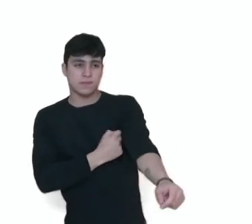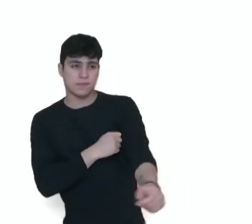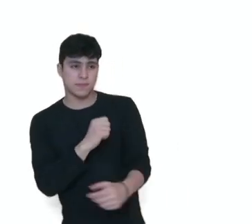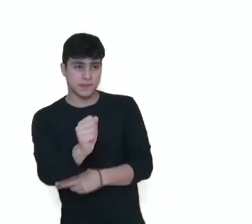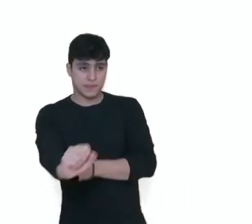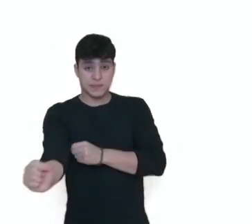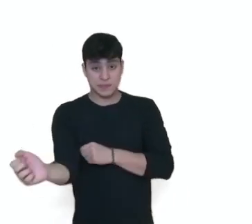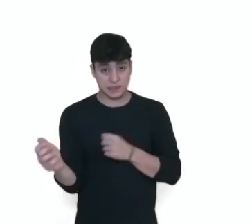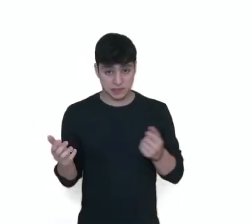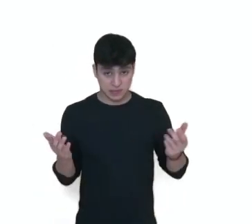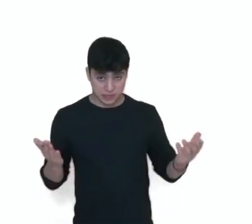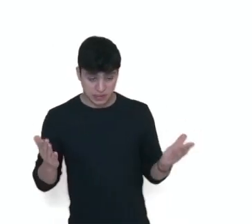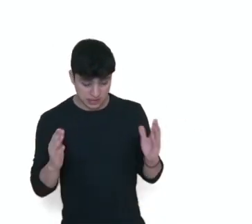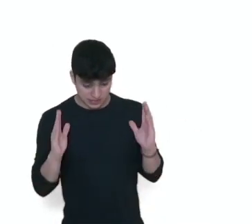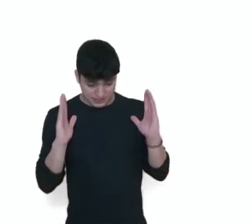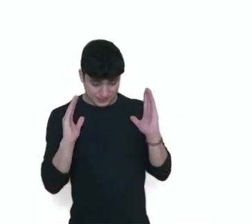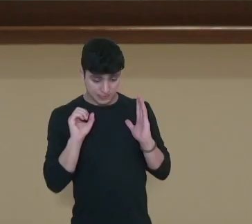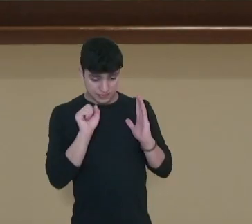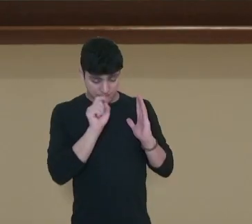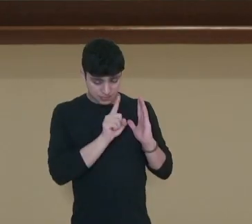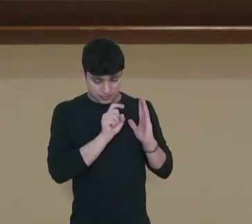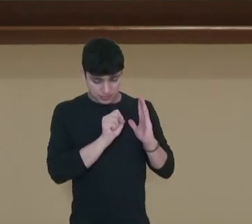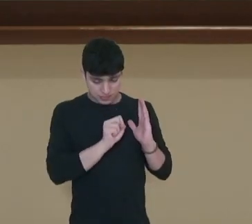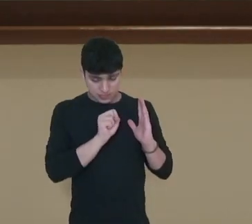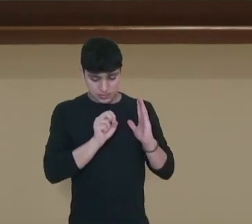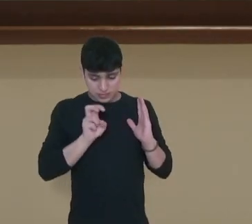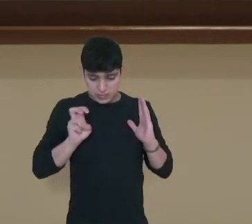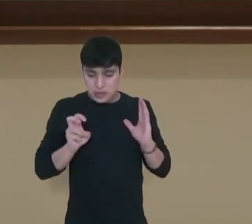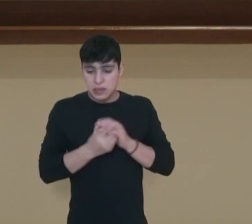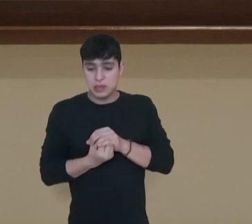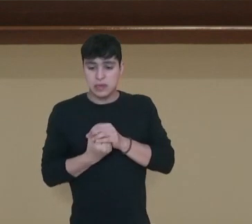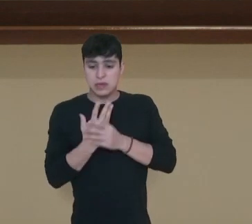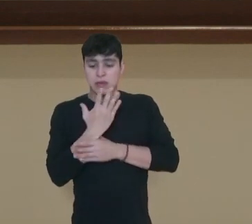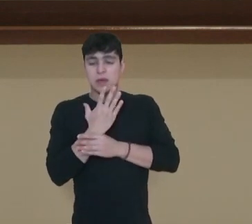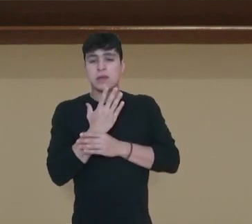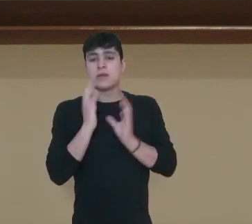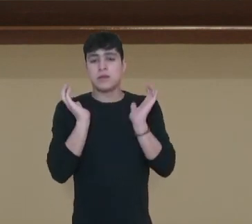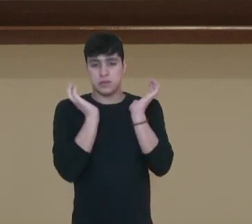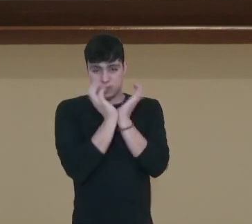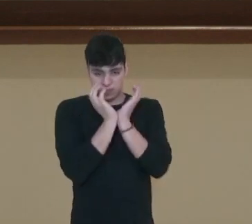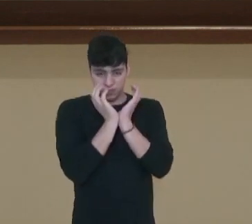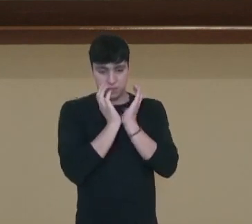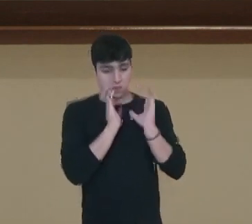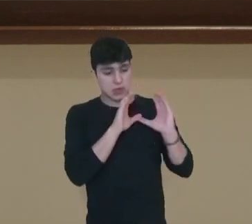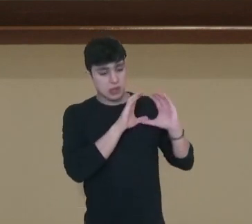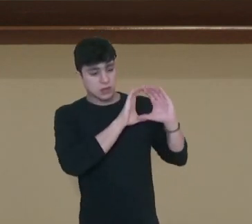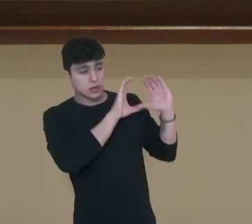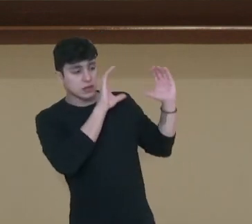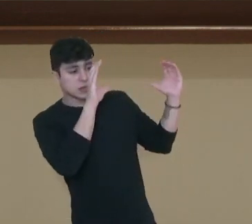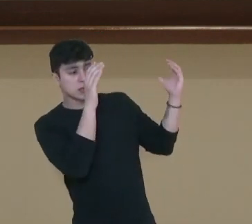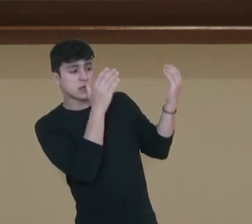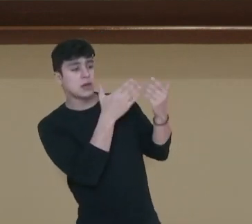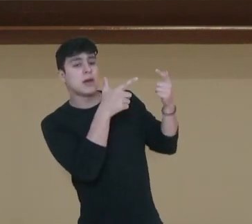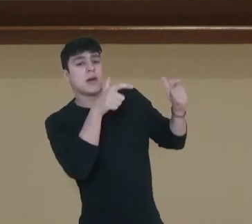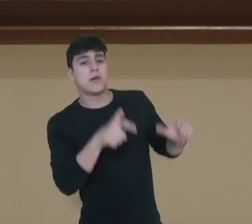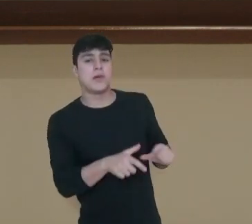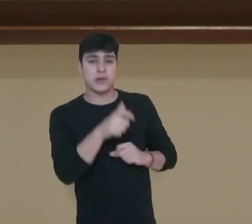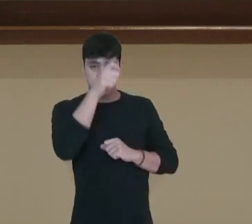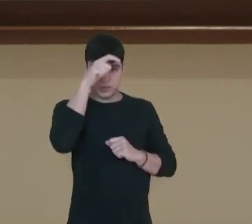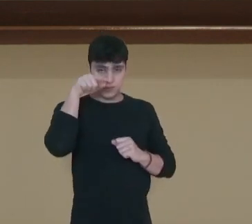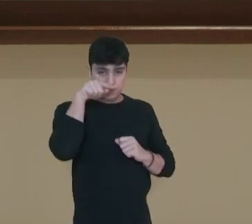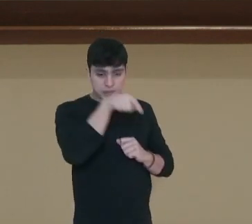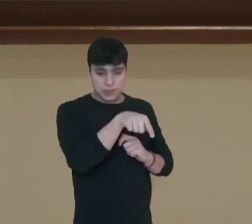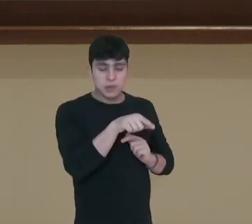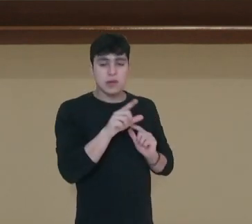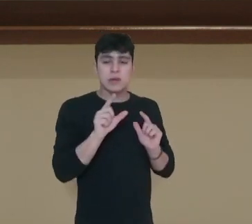em 1885 vai ser fundado o Partido do Congresso. Esse vai ser fundado ali na Índia e ele vai